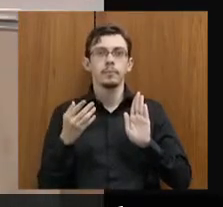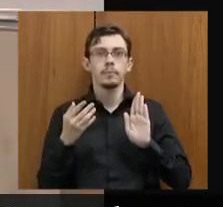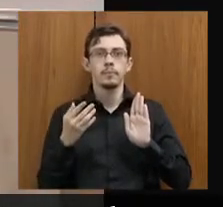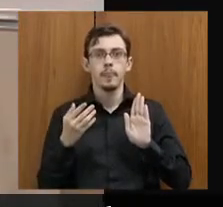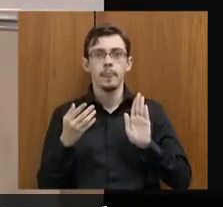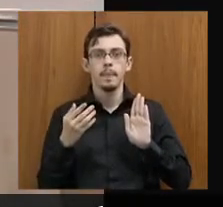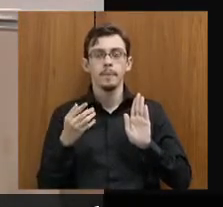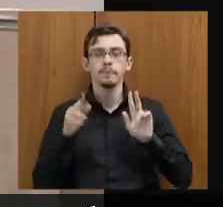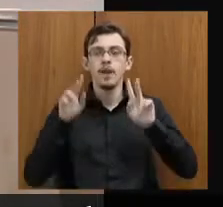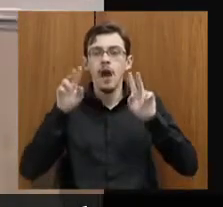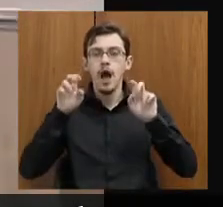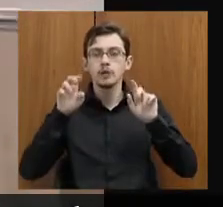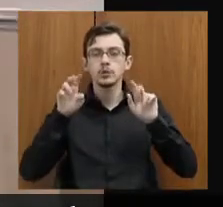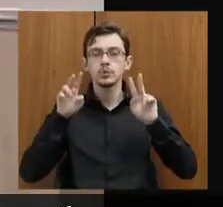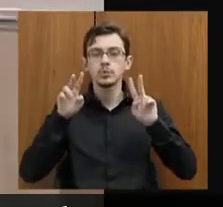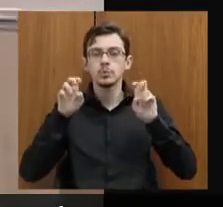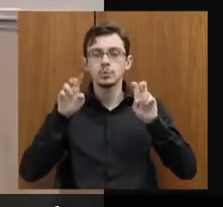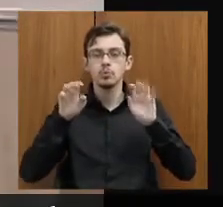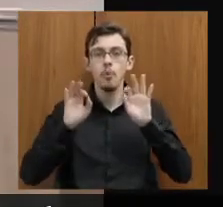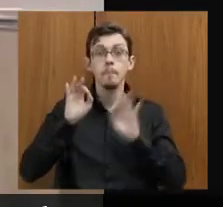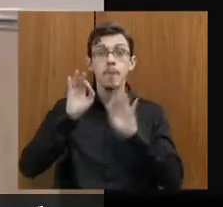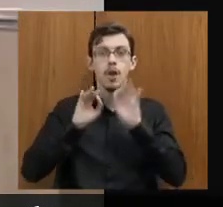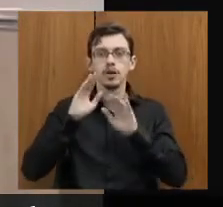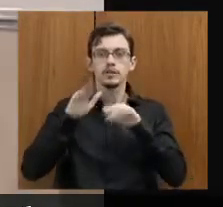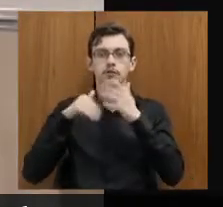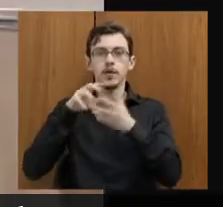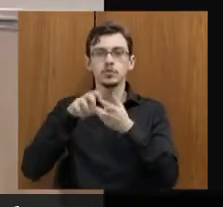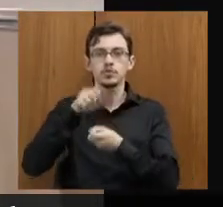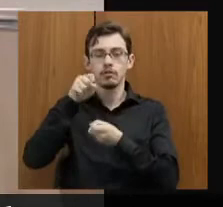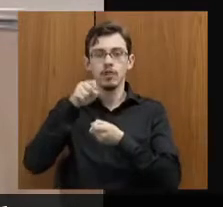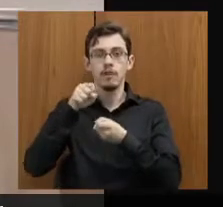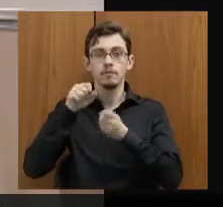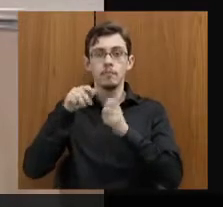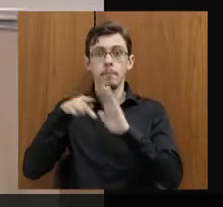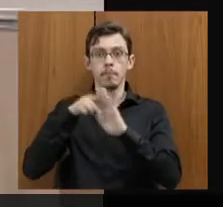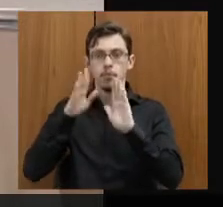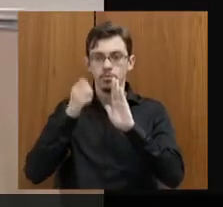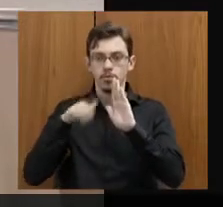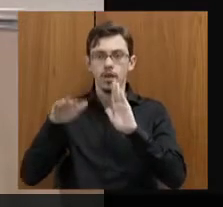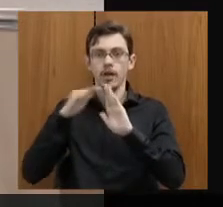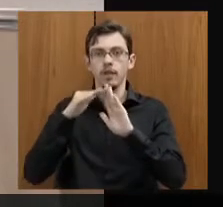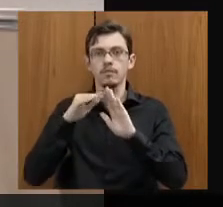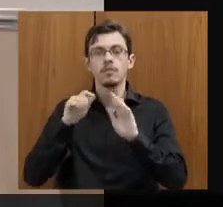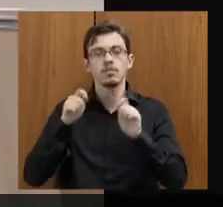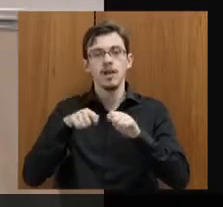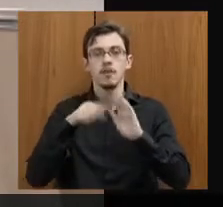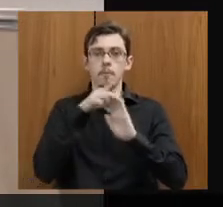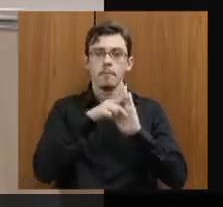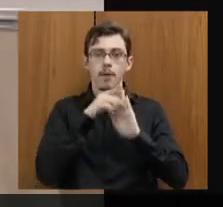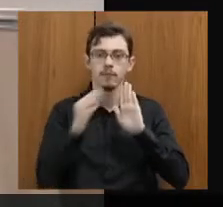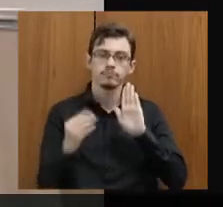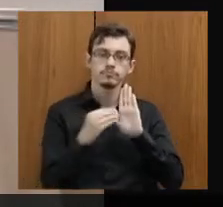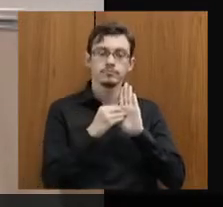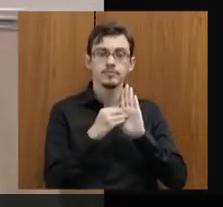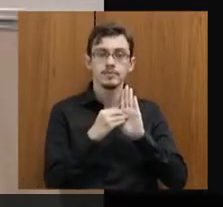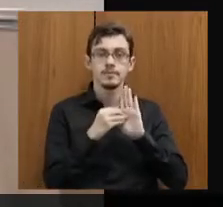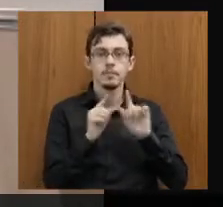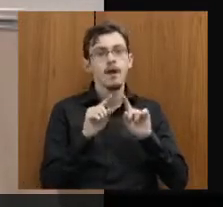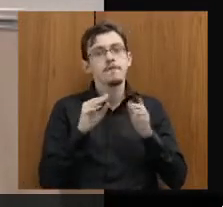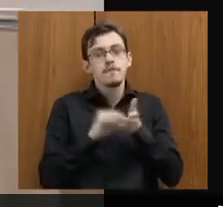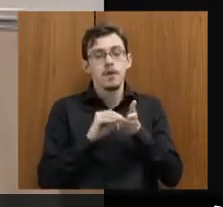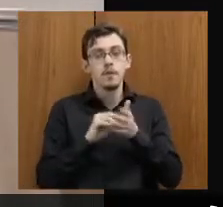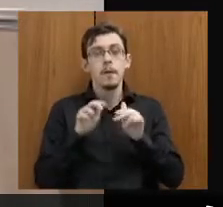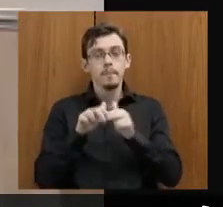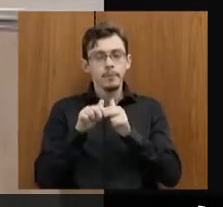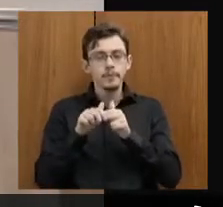questão relacionadas a plano desenvolvimento sustentável dos terreiros e É nesse sentido que eu gostaria de elogiar mais uma